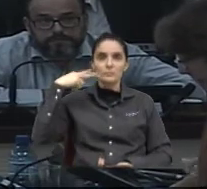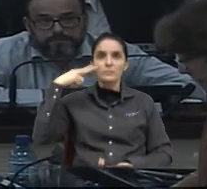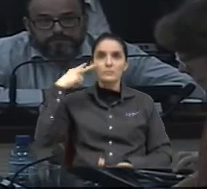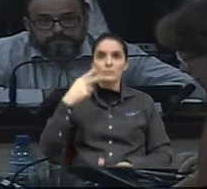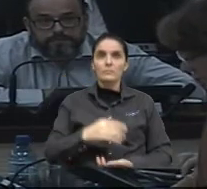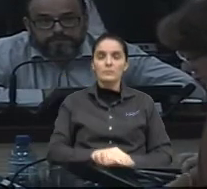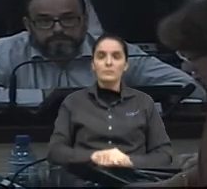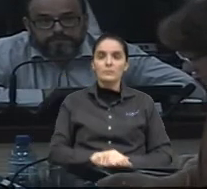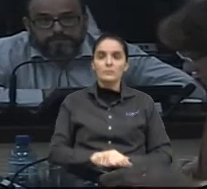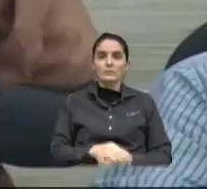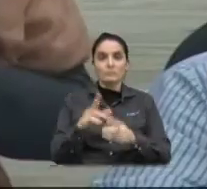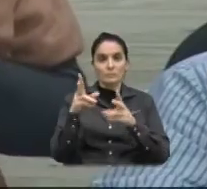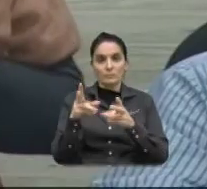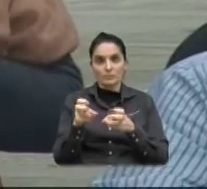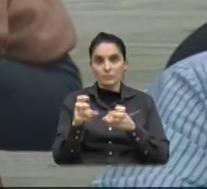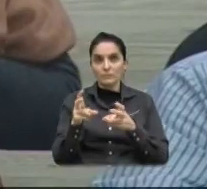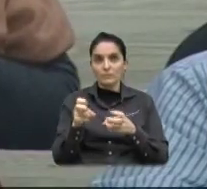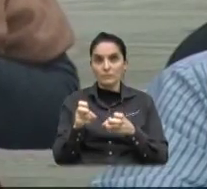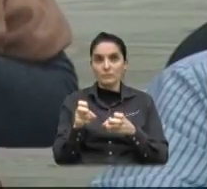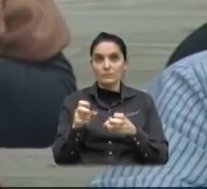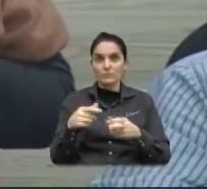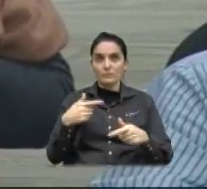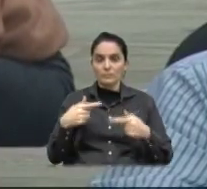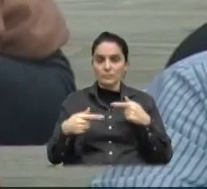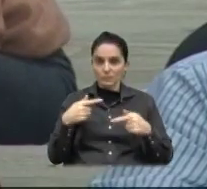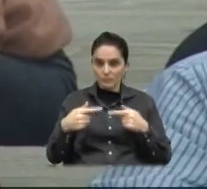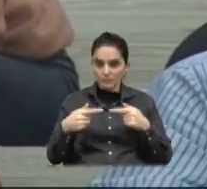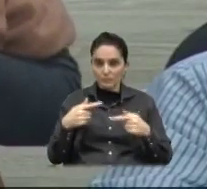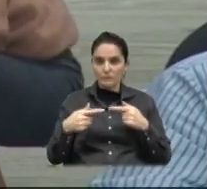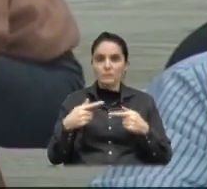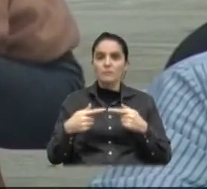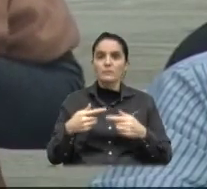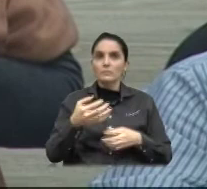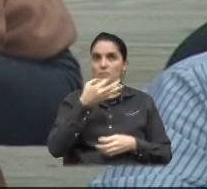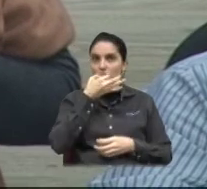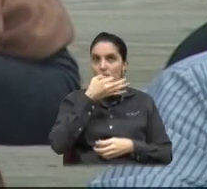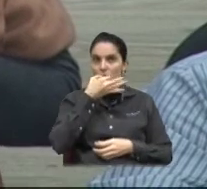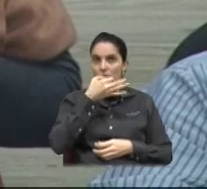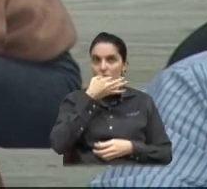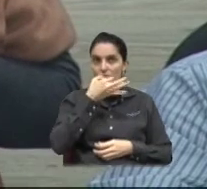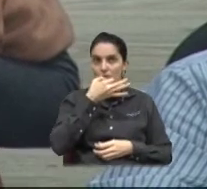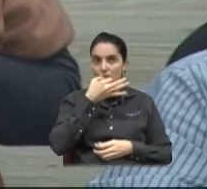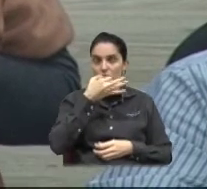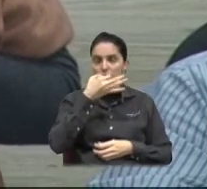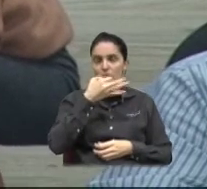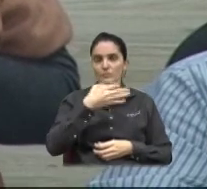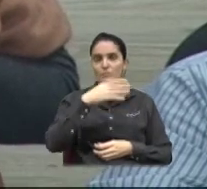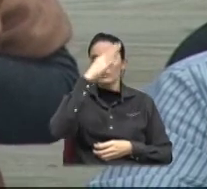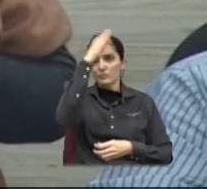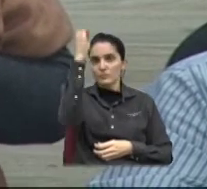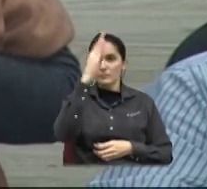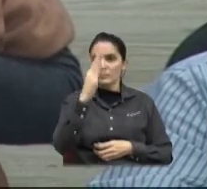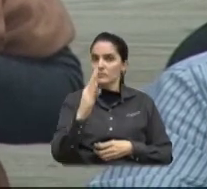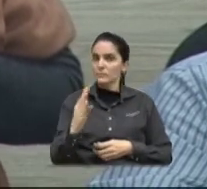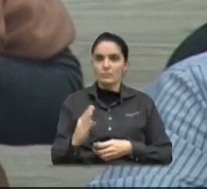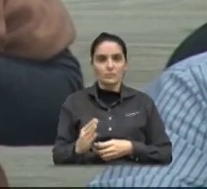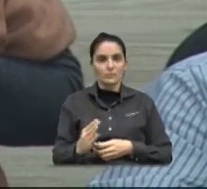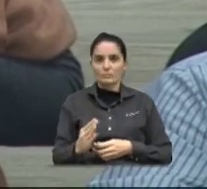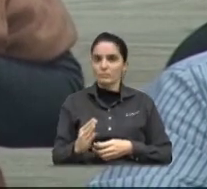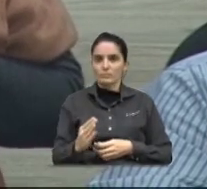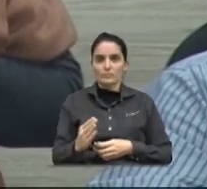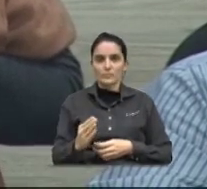desejo uma situação se uma discussão que a minha opinião pessoal é que o brasil não está preparado pra isso